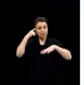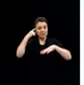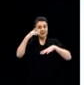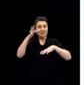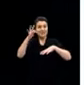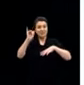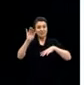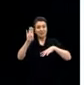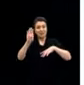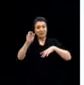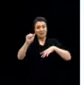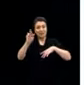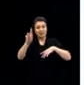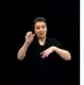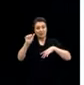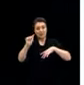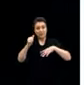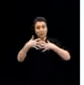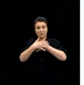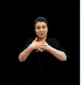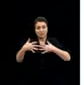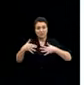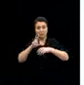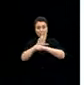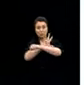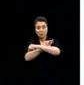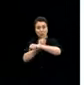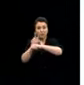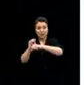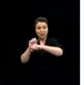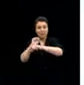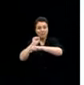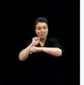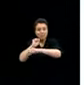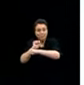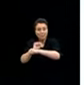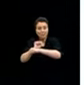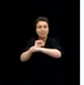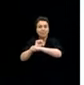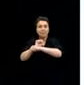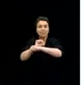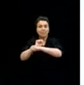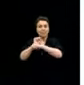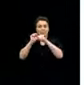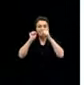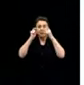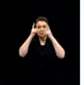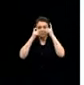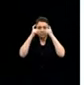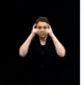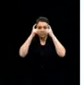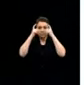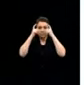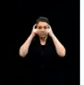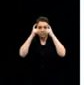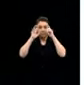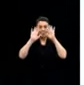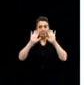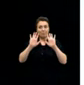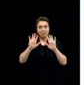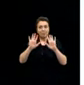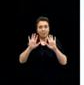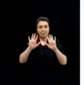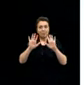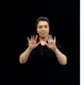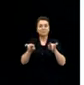fibras que formam o tecido muscular, ela vai estar paralisando essas contrações involuntárias. Da mesma forma que está paralisando